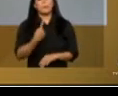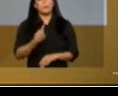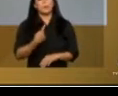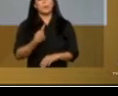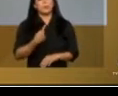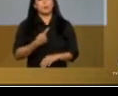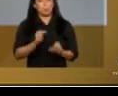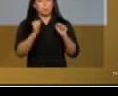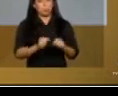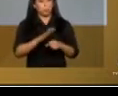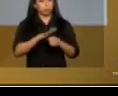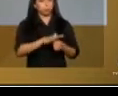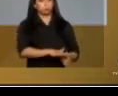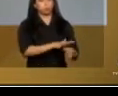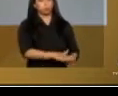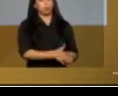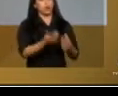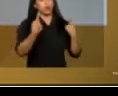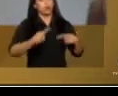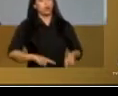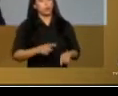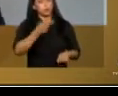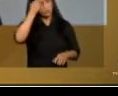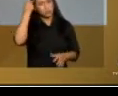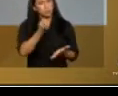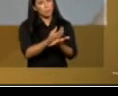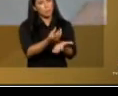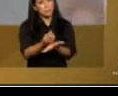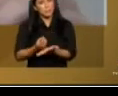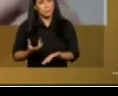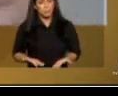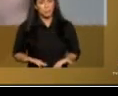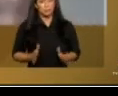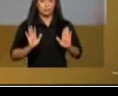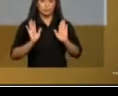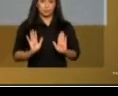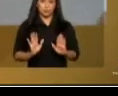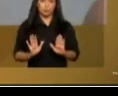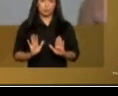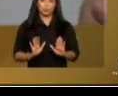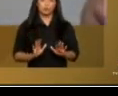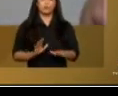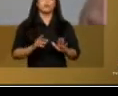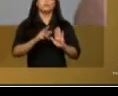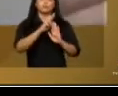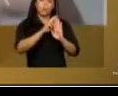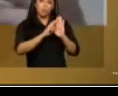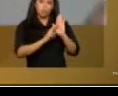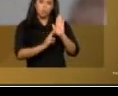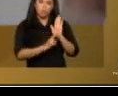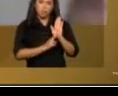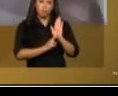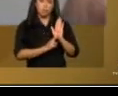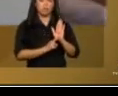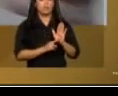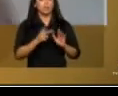poder para proteger os consumidores. Esse dispositivo foi regulamentado, estou